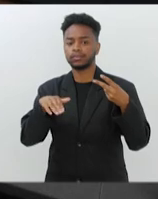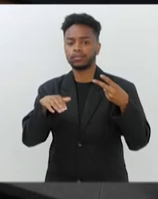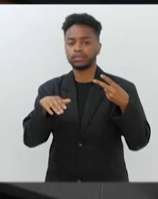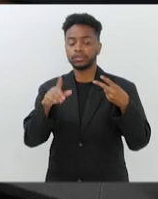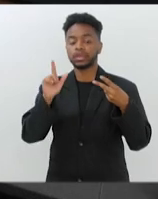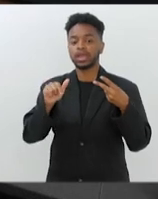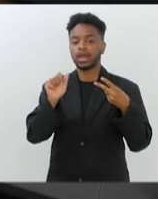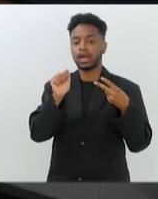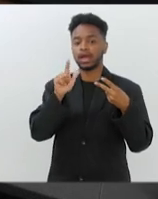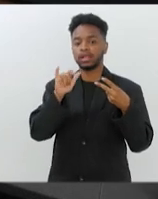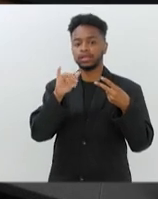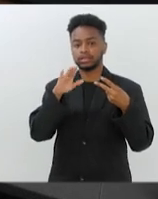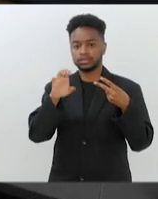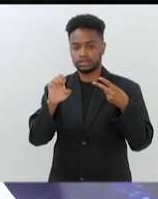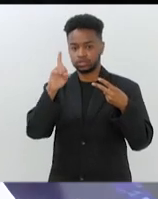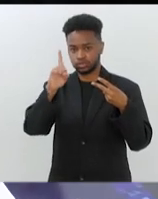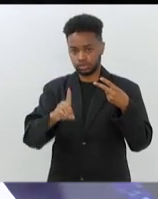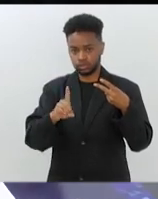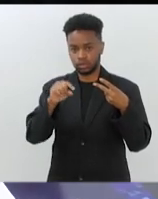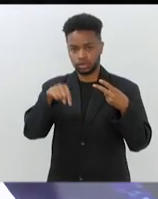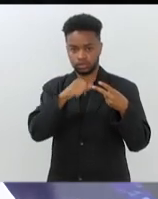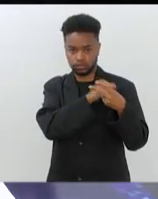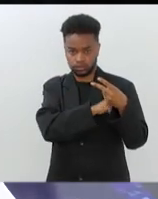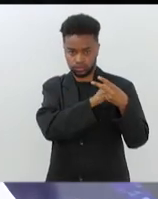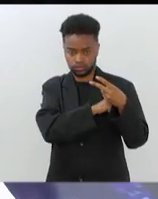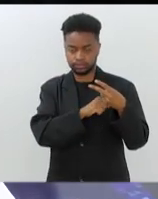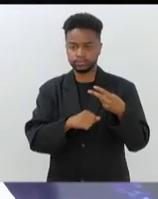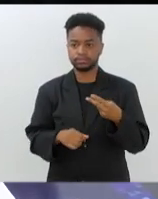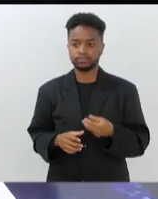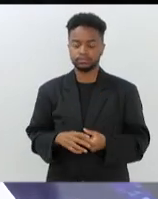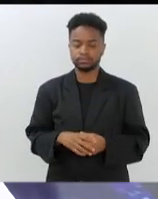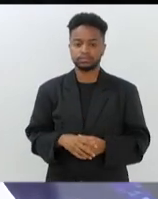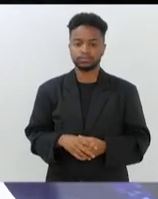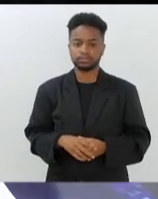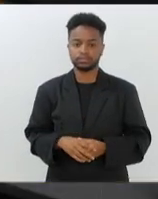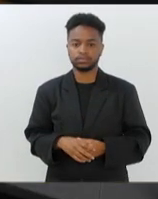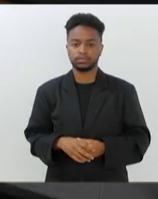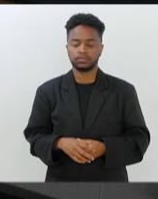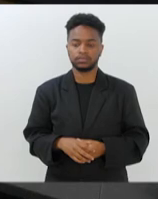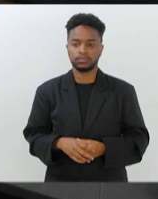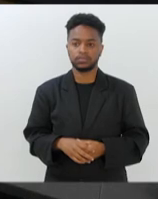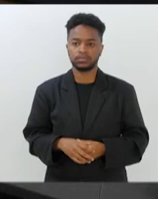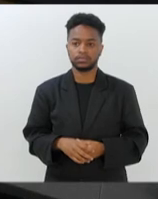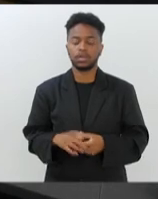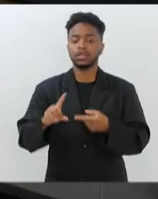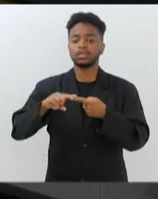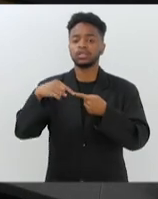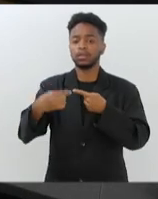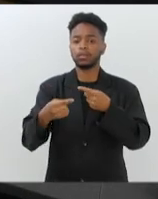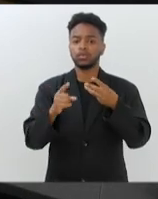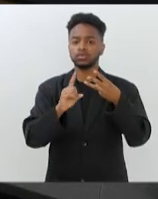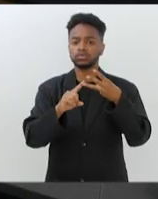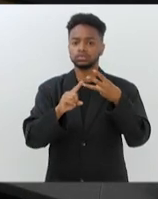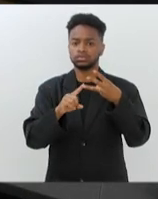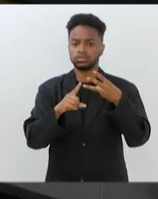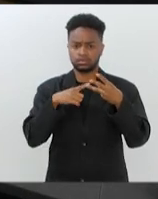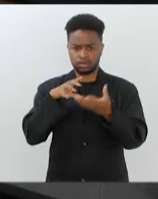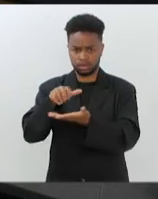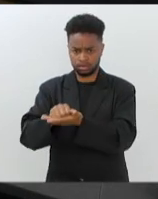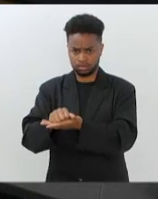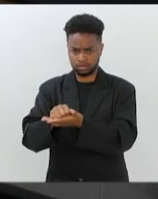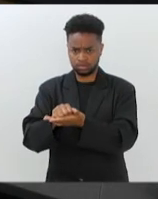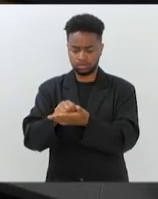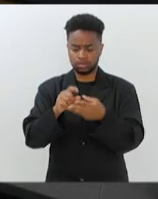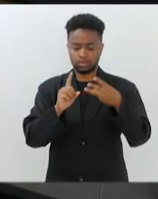com Alice é a diretora do Rio que nos atende Alice depois estão anotando aí por favor prop pegue